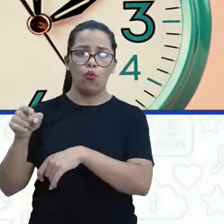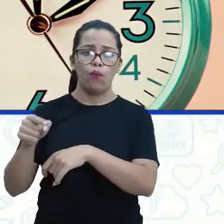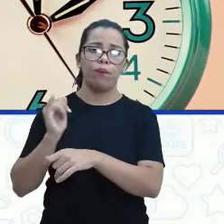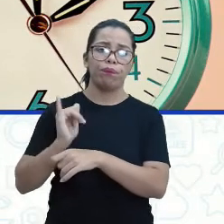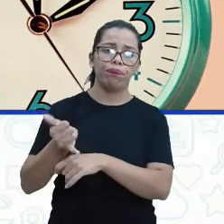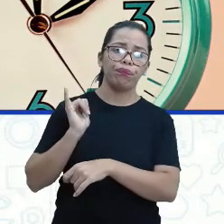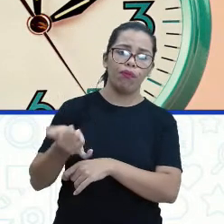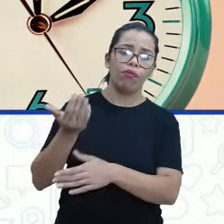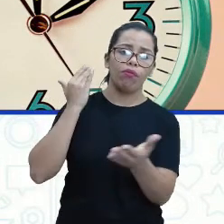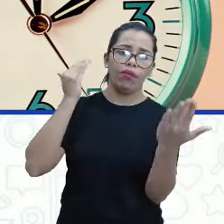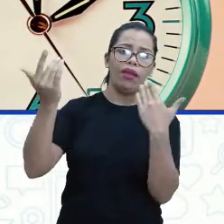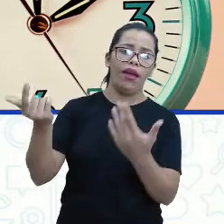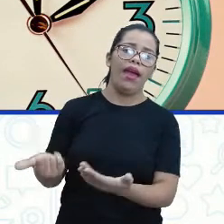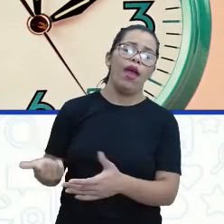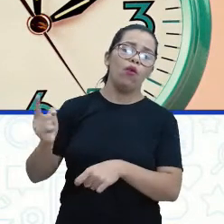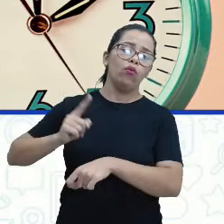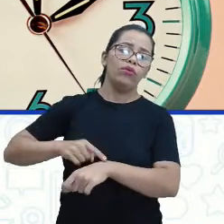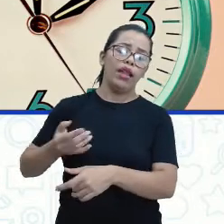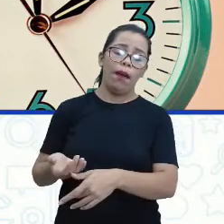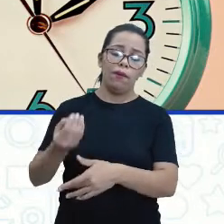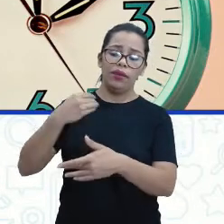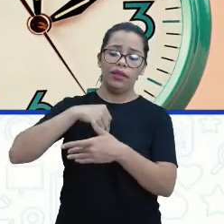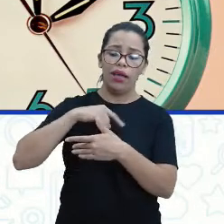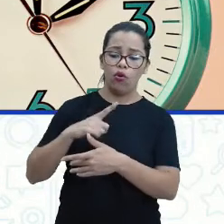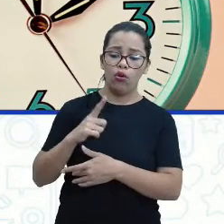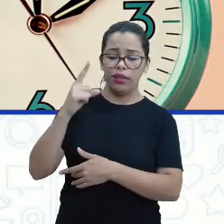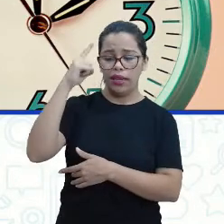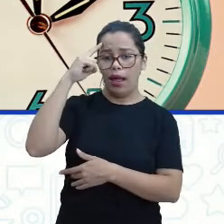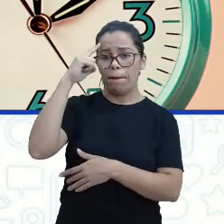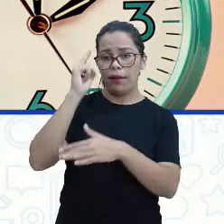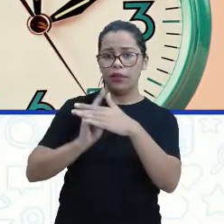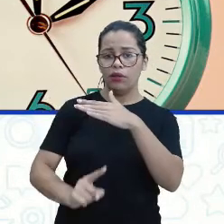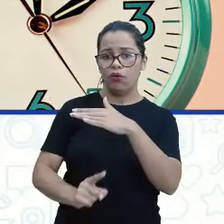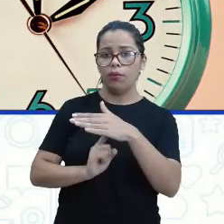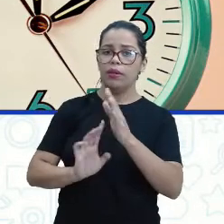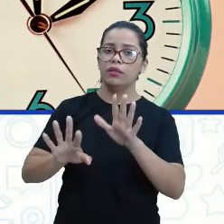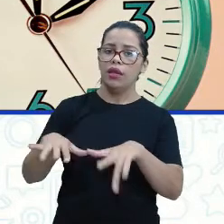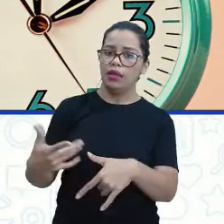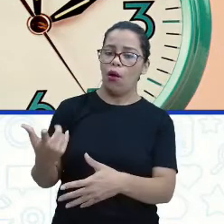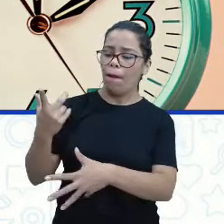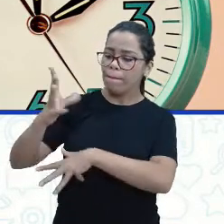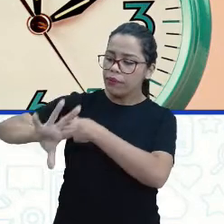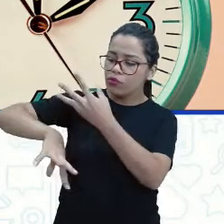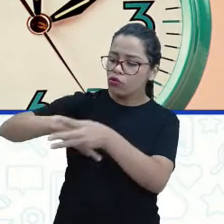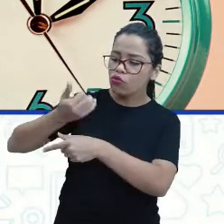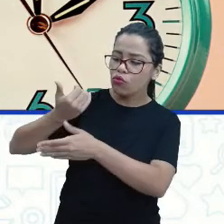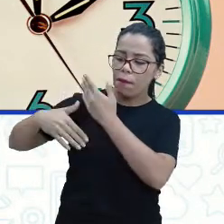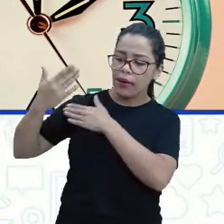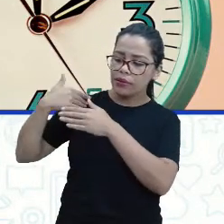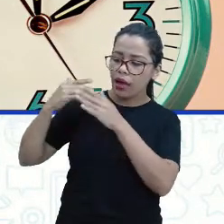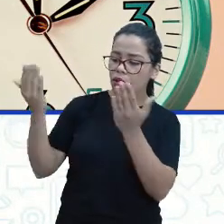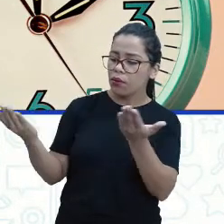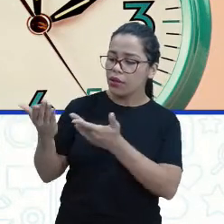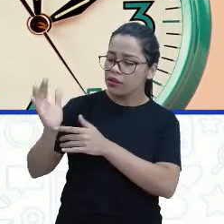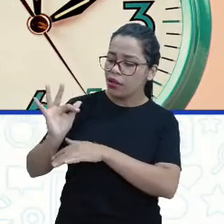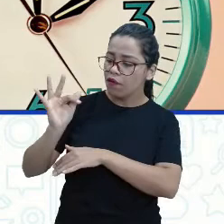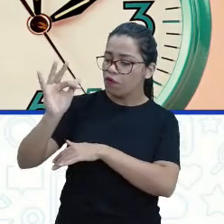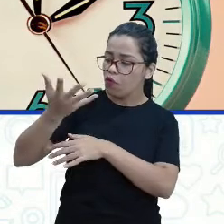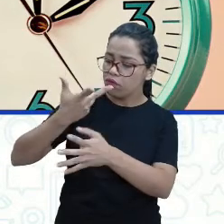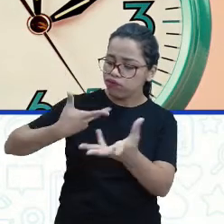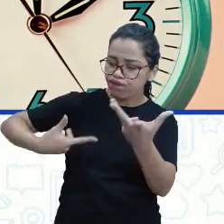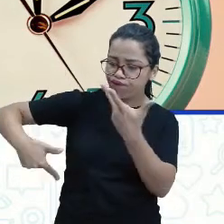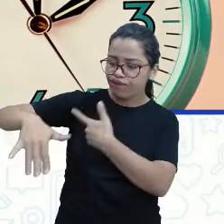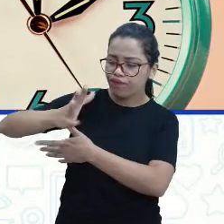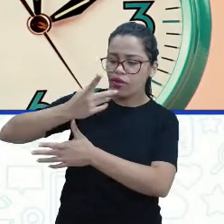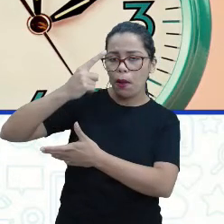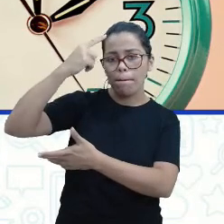dos personagens. Nesse último caso, ele mistura passado, presente e futuro, seguindo, portanto, o fluxo de